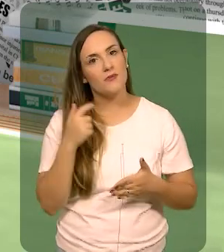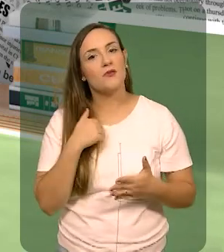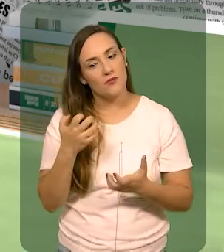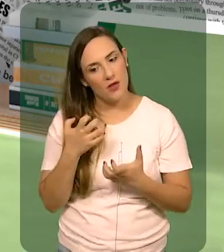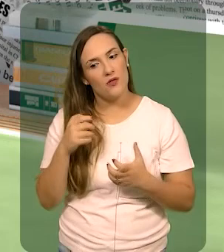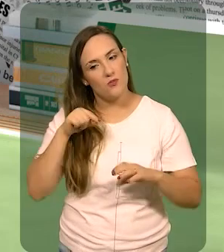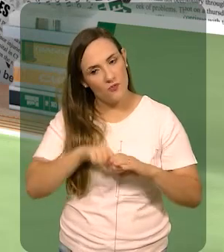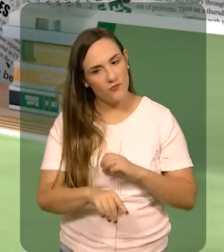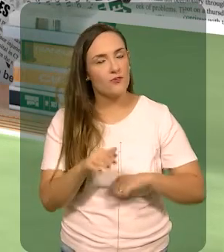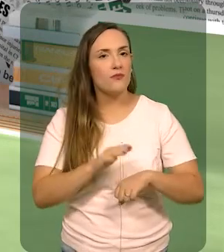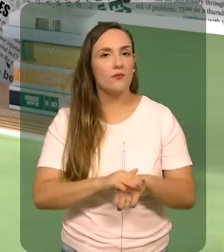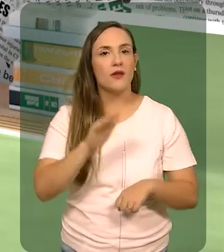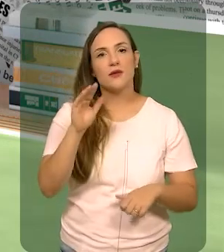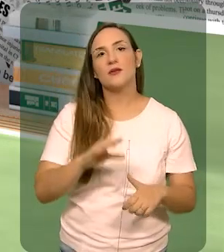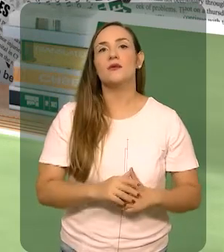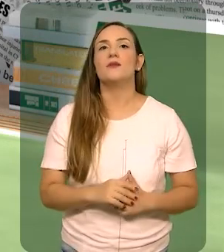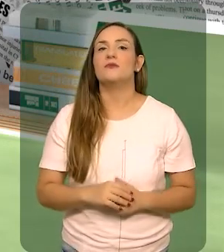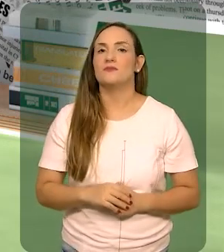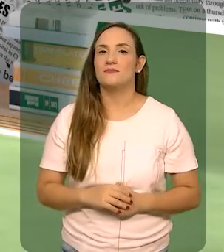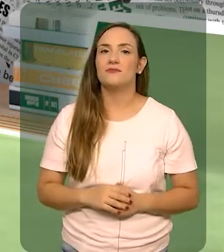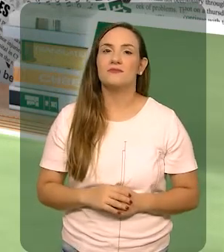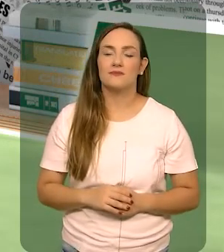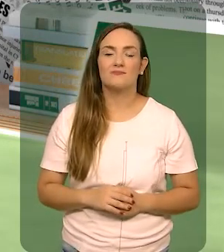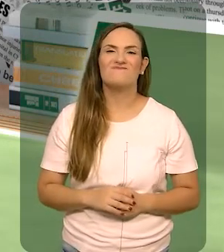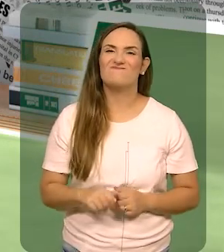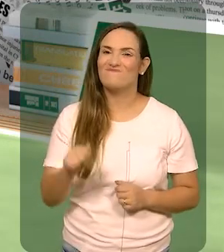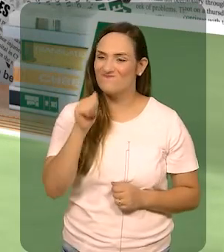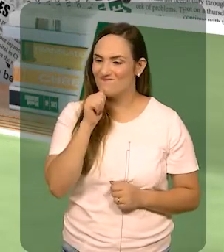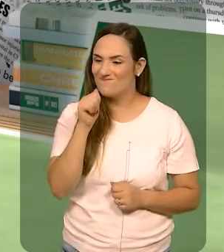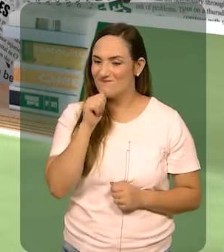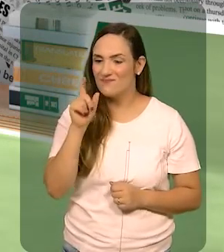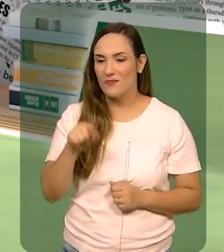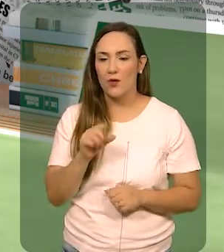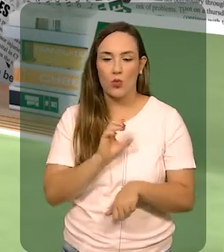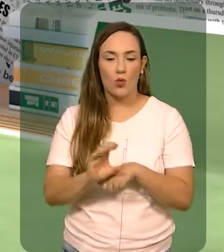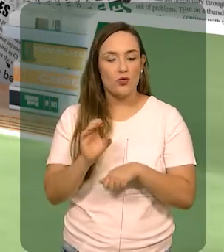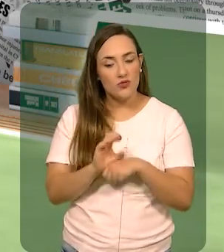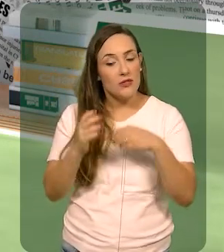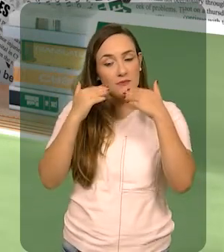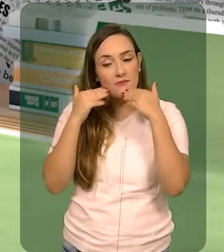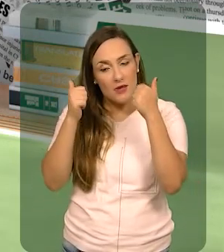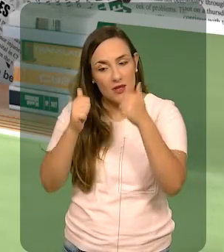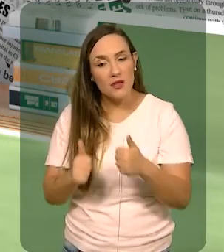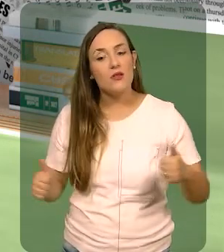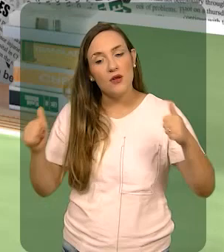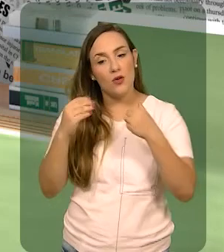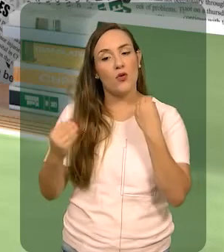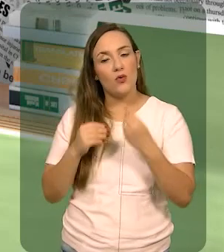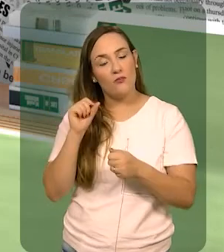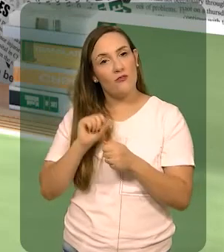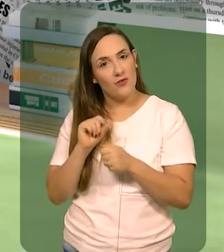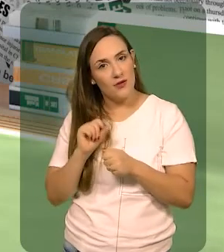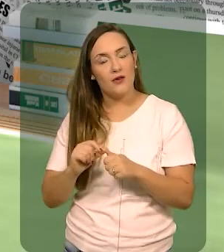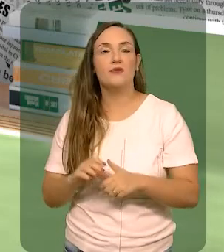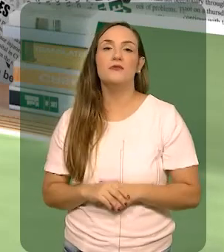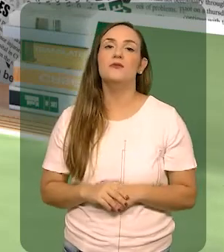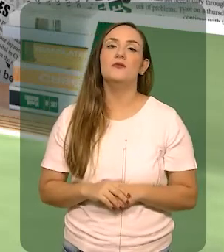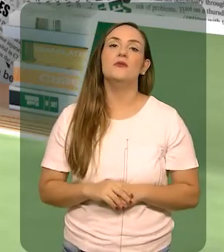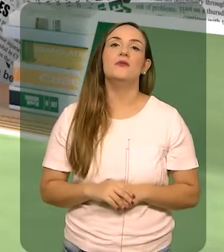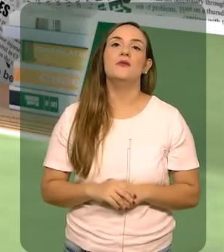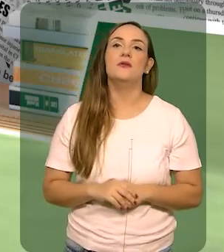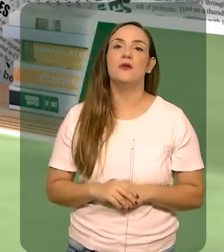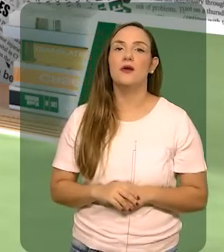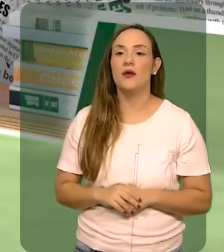e pretendo aprofundar mais. Né, acredito que, apesar de ser um curso de atualização, né, sobre conceitos e